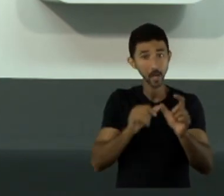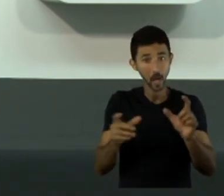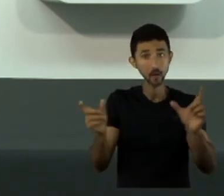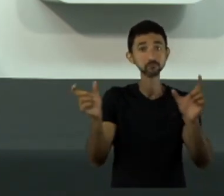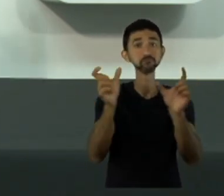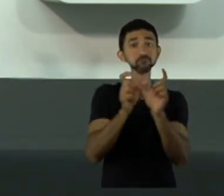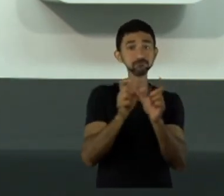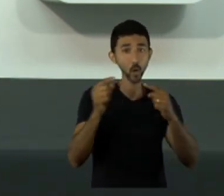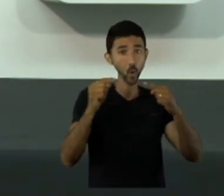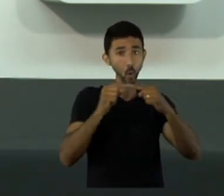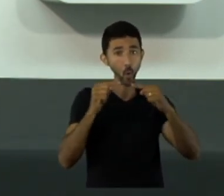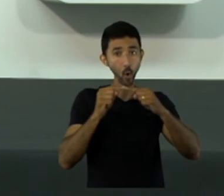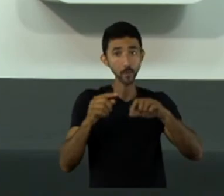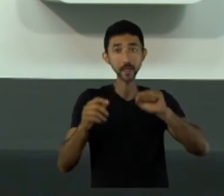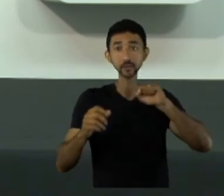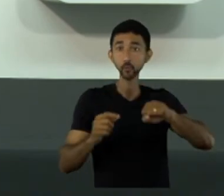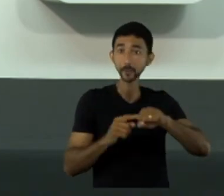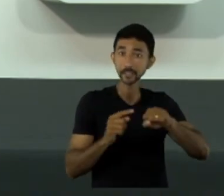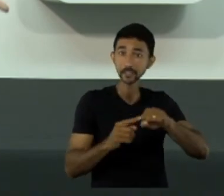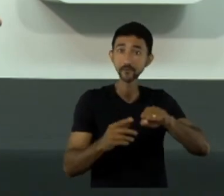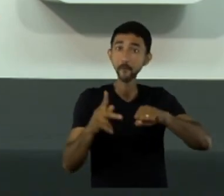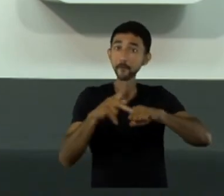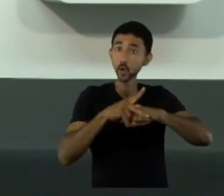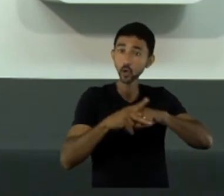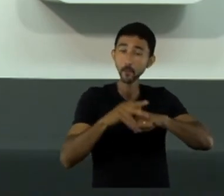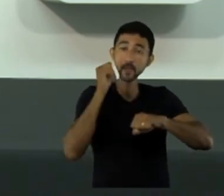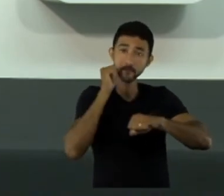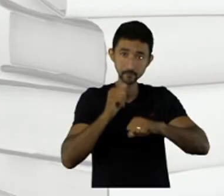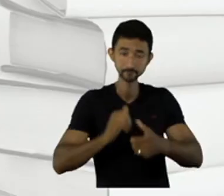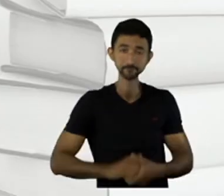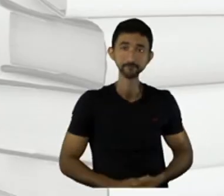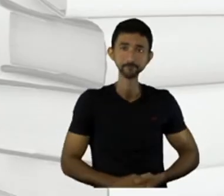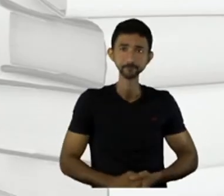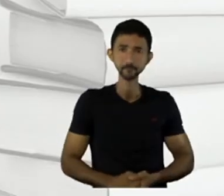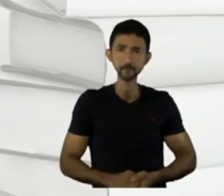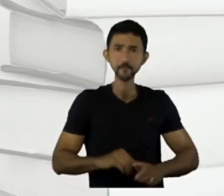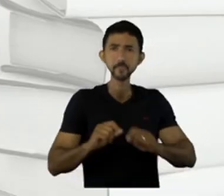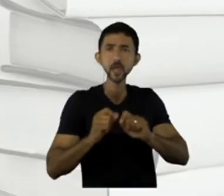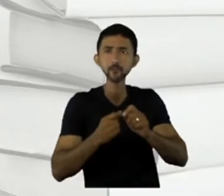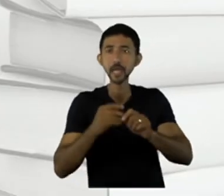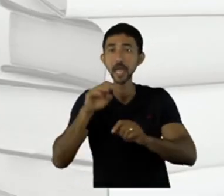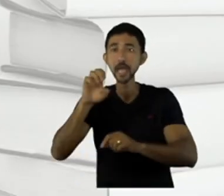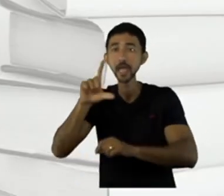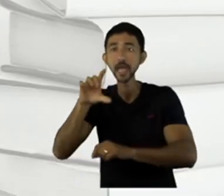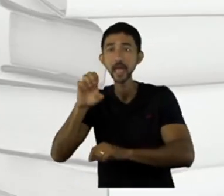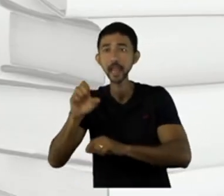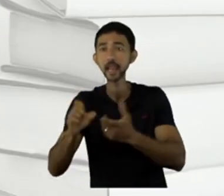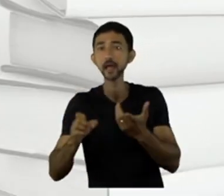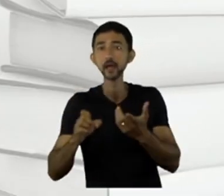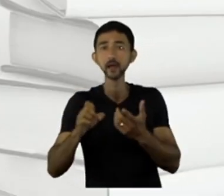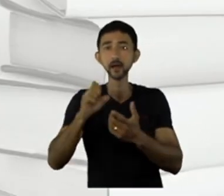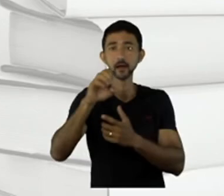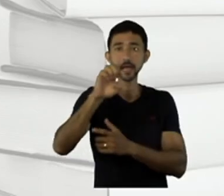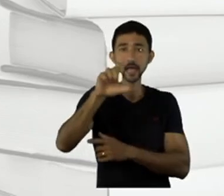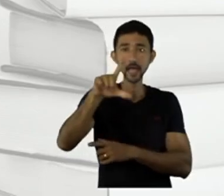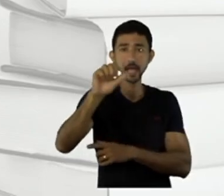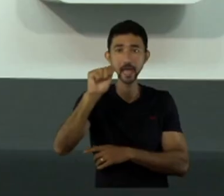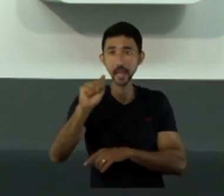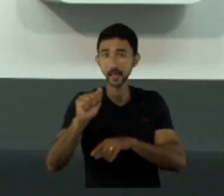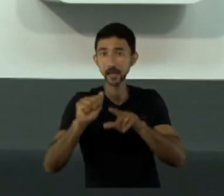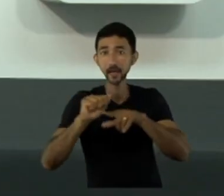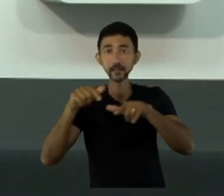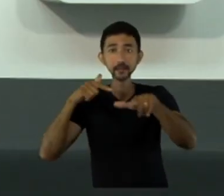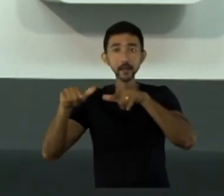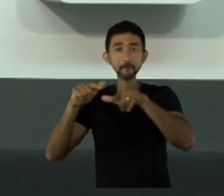que concordar com o substantivo, com o pronome no feminino. Então, no caso aí, seria ela trabalha na